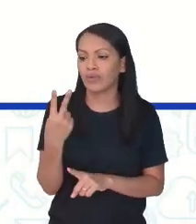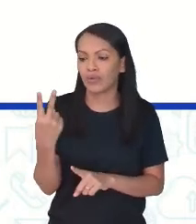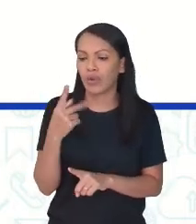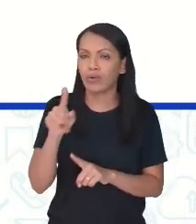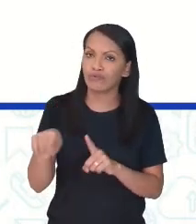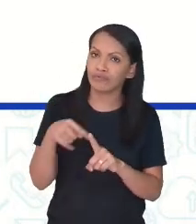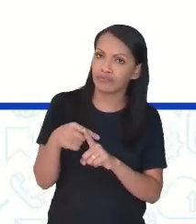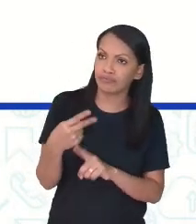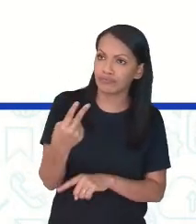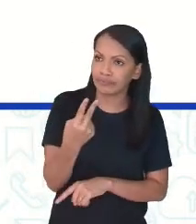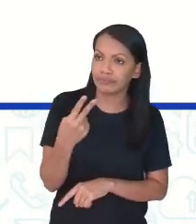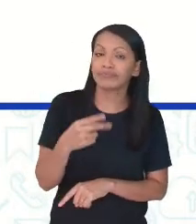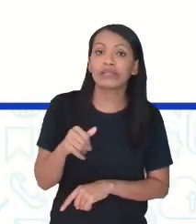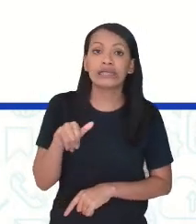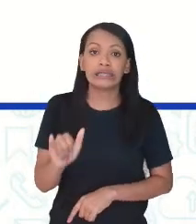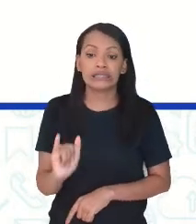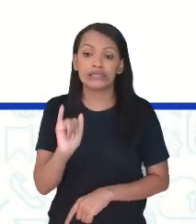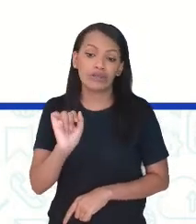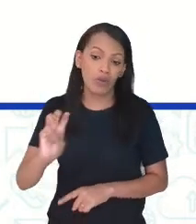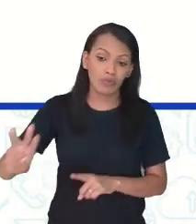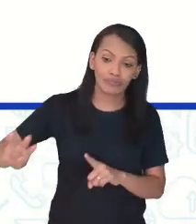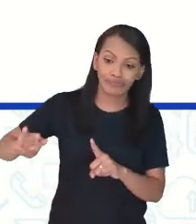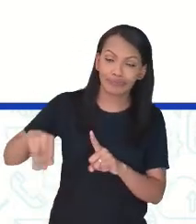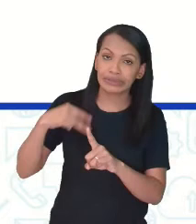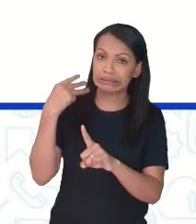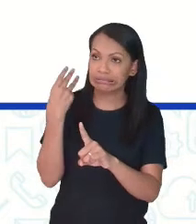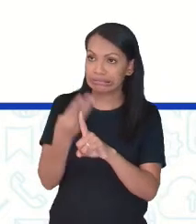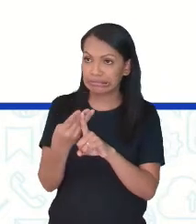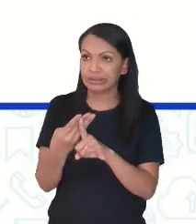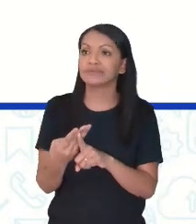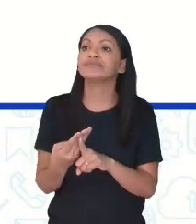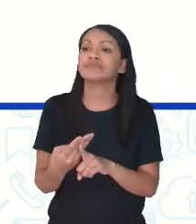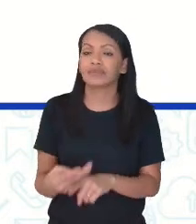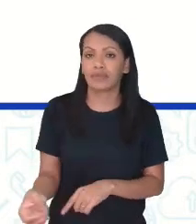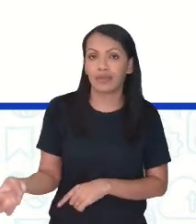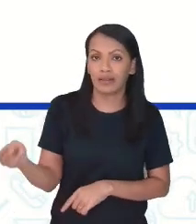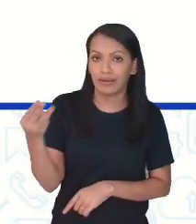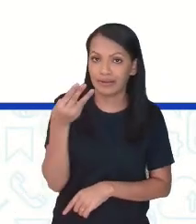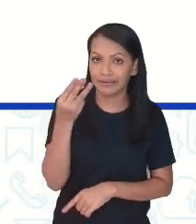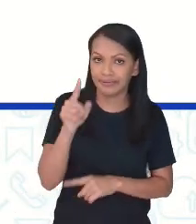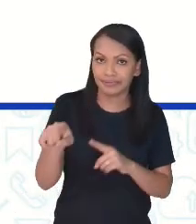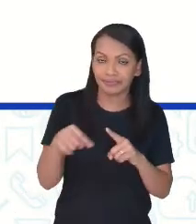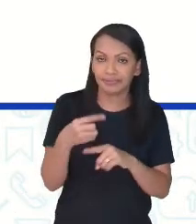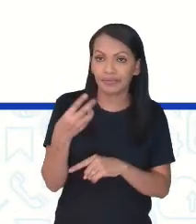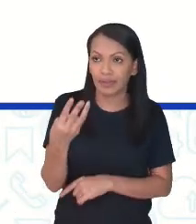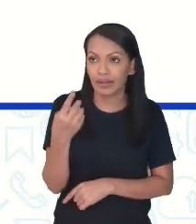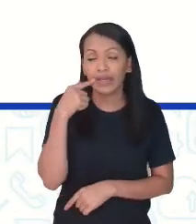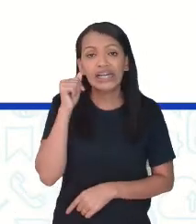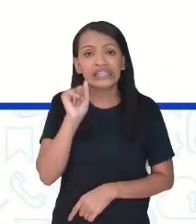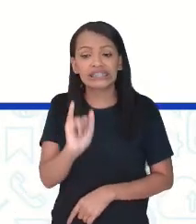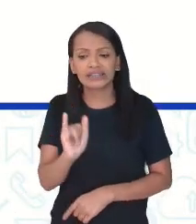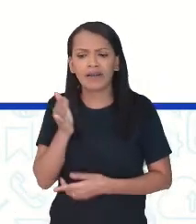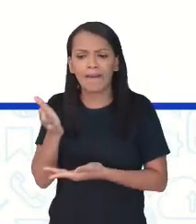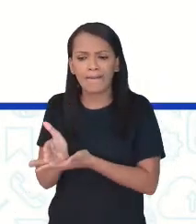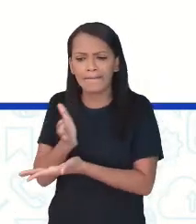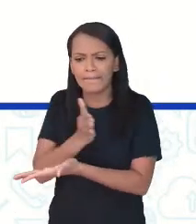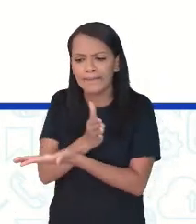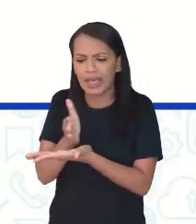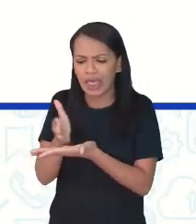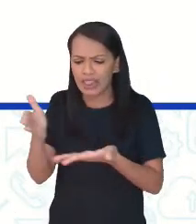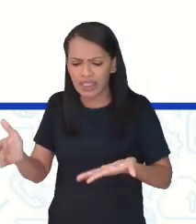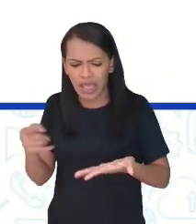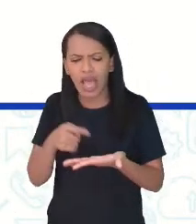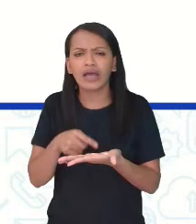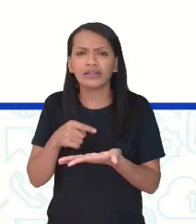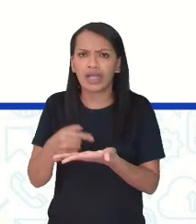triplo, vezes 3. Se for a metade, aí você já divide por 2. Essa ideia da metade é bastante intuitiva,